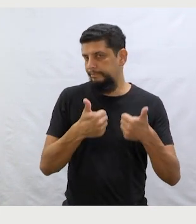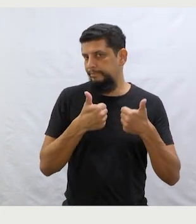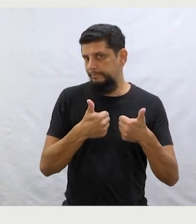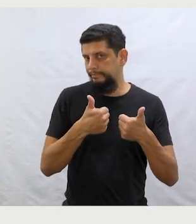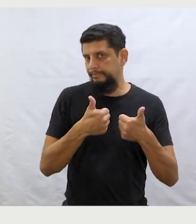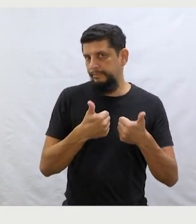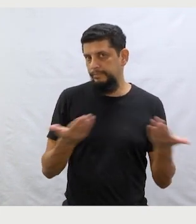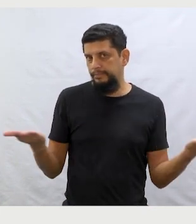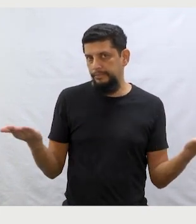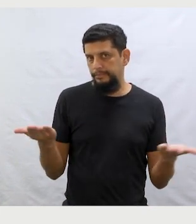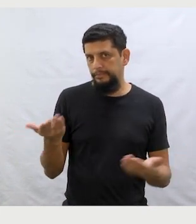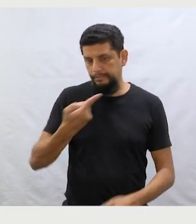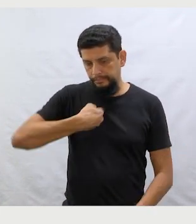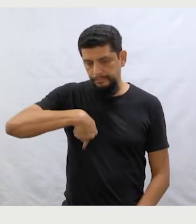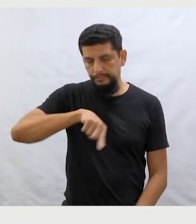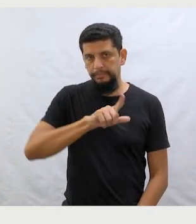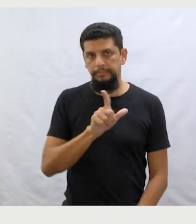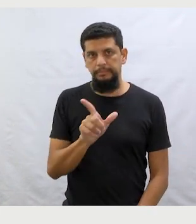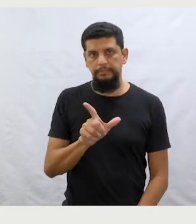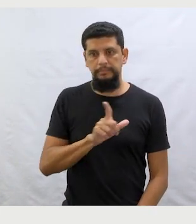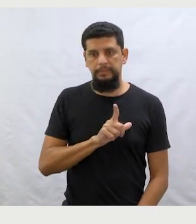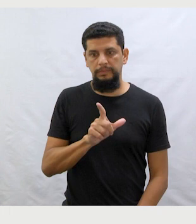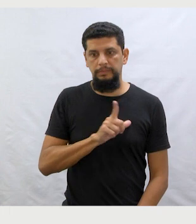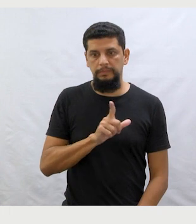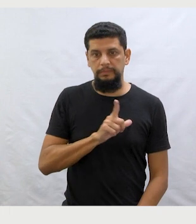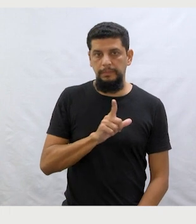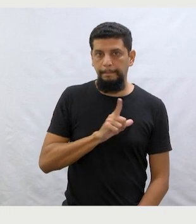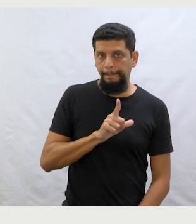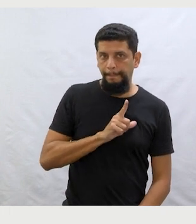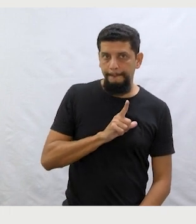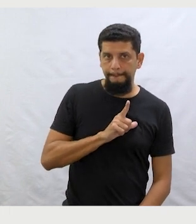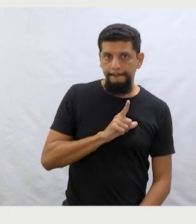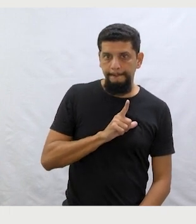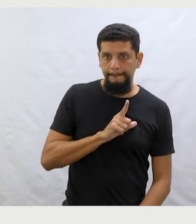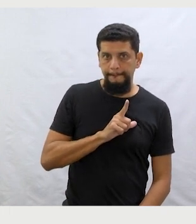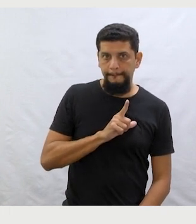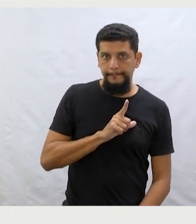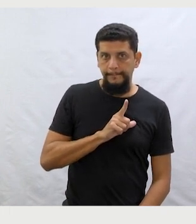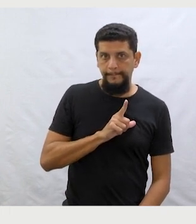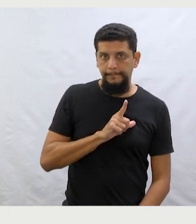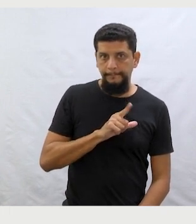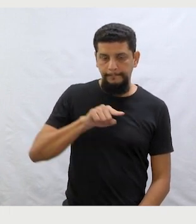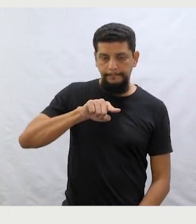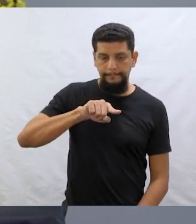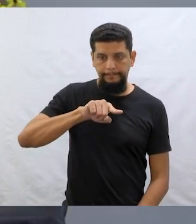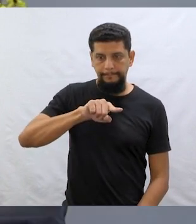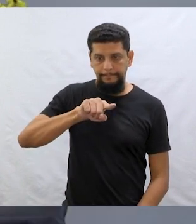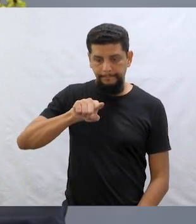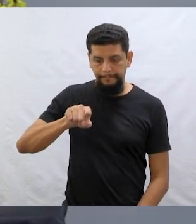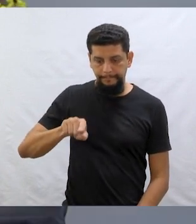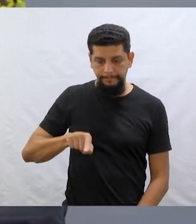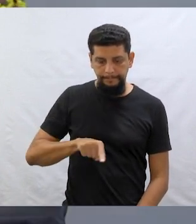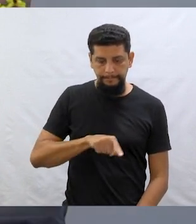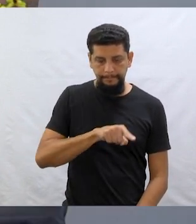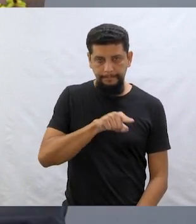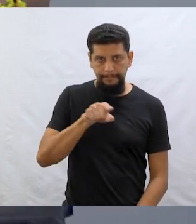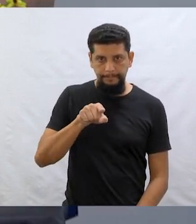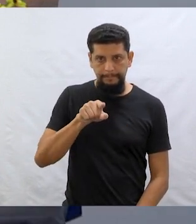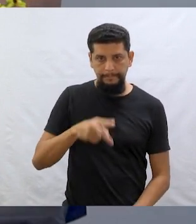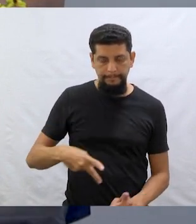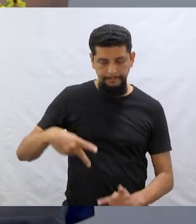bem. Nós temos aqui, olhem lá, o círculo,